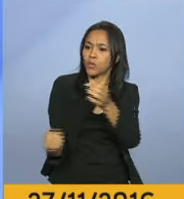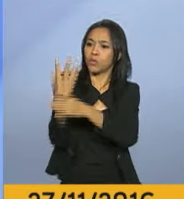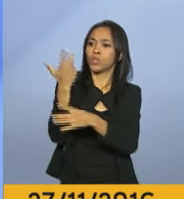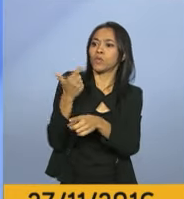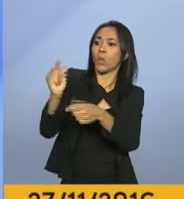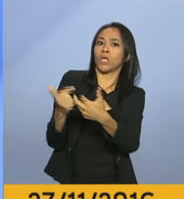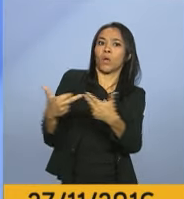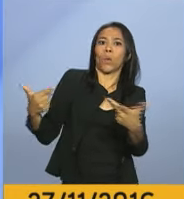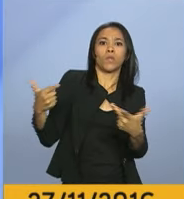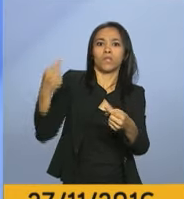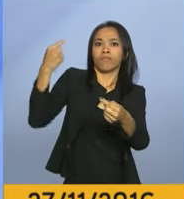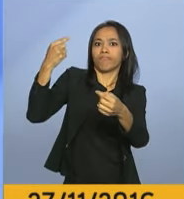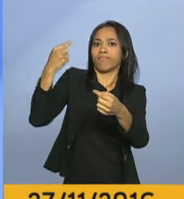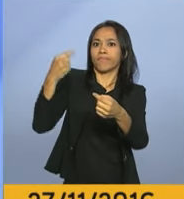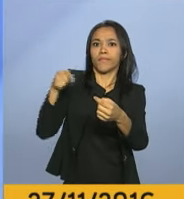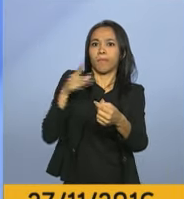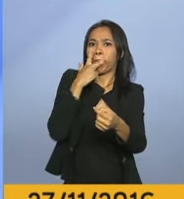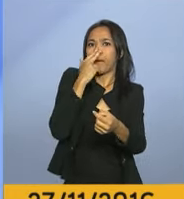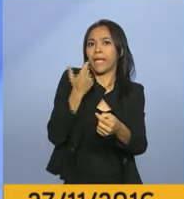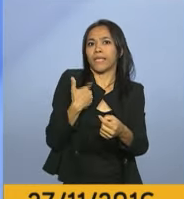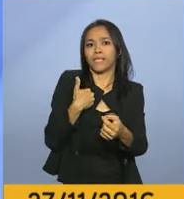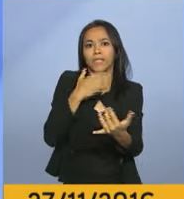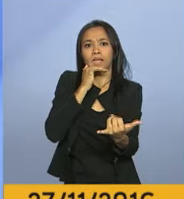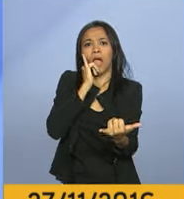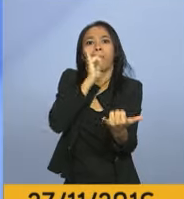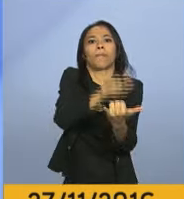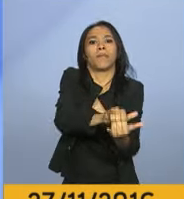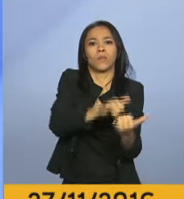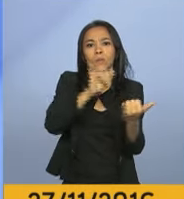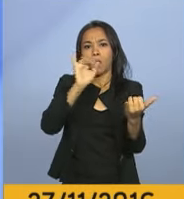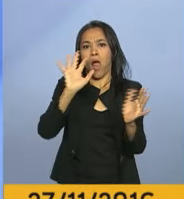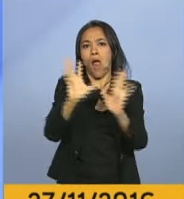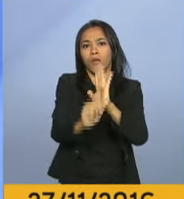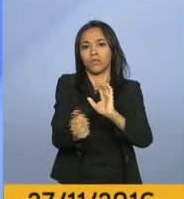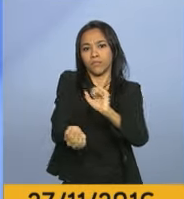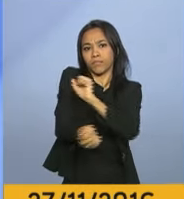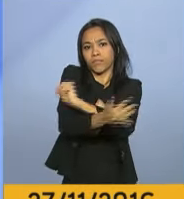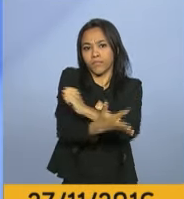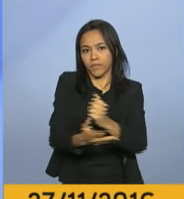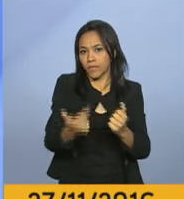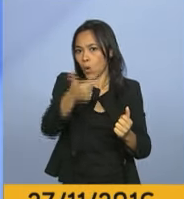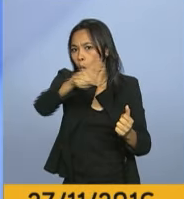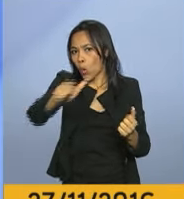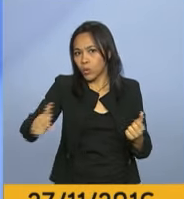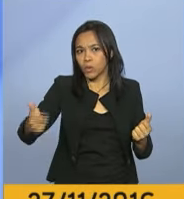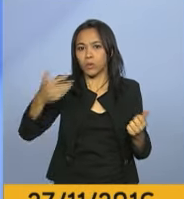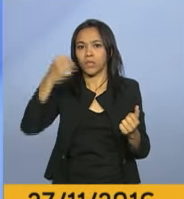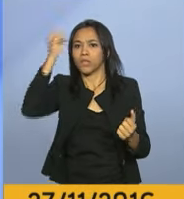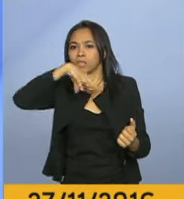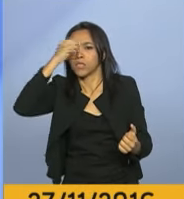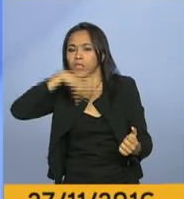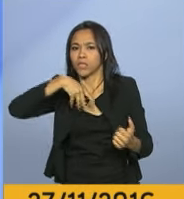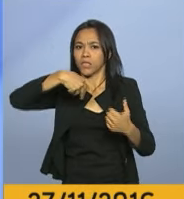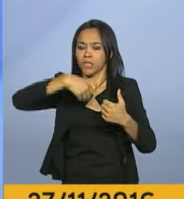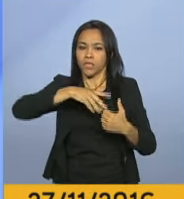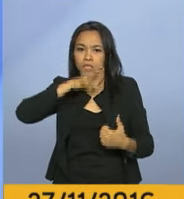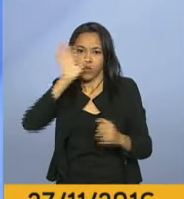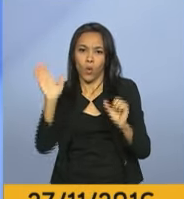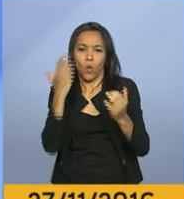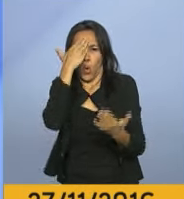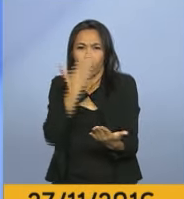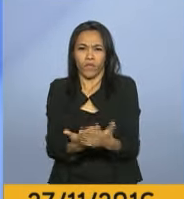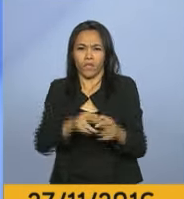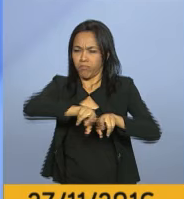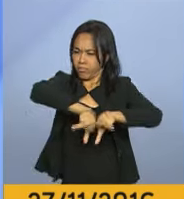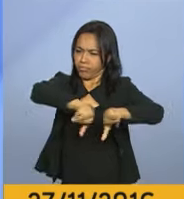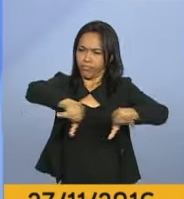queríamos, de alguma forma, anistiar corrupção ativa, corrupção passiva, peculato ou qualquer outro crime. Esse debate, ele, do